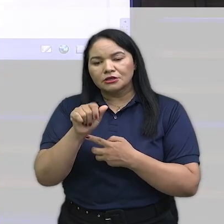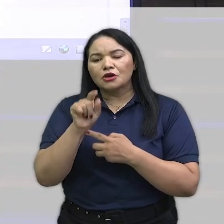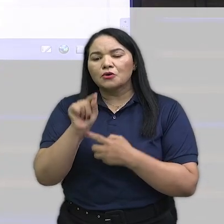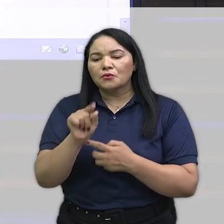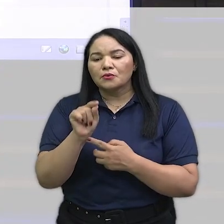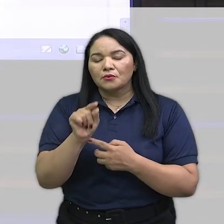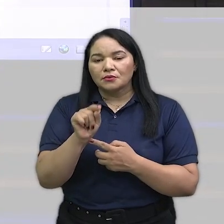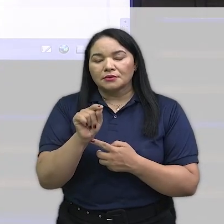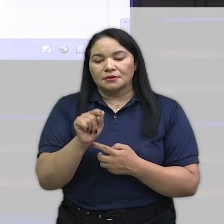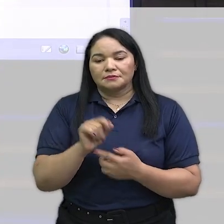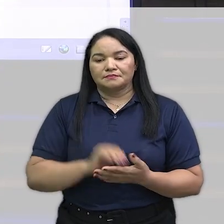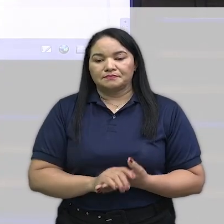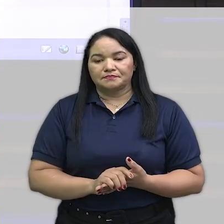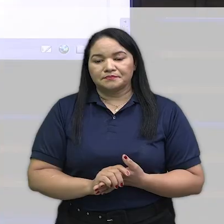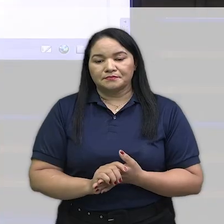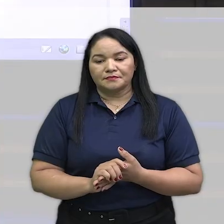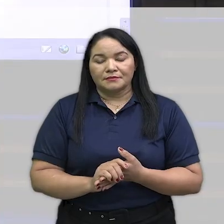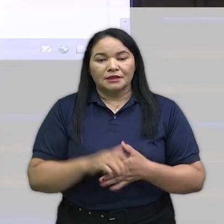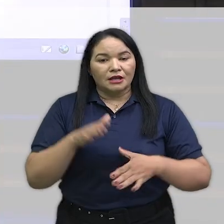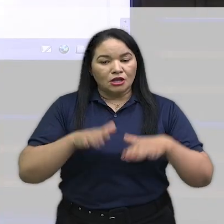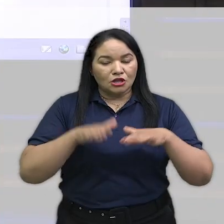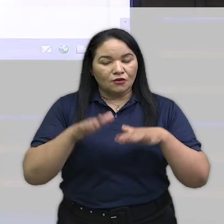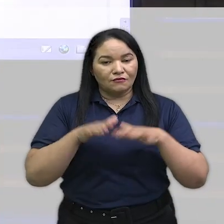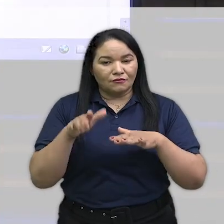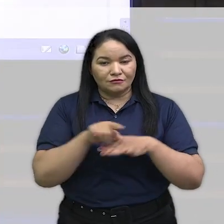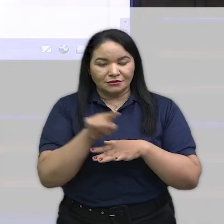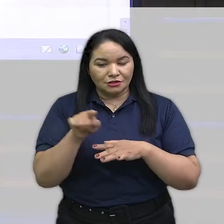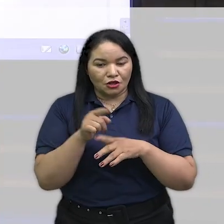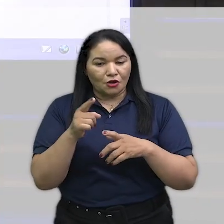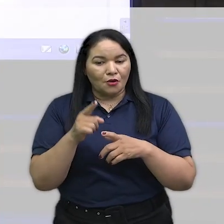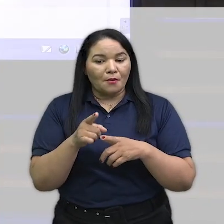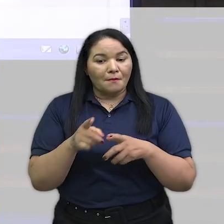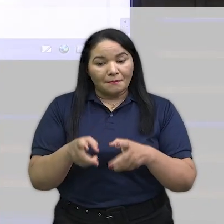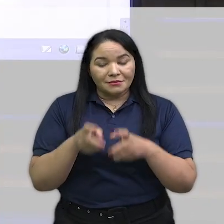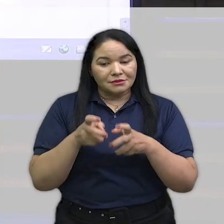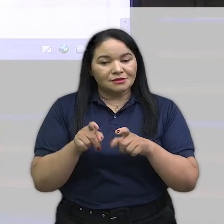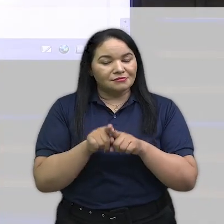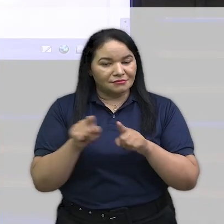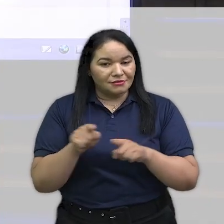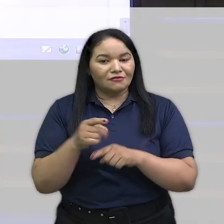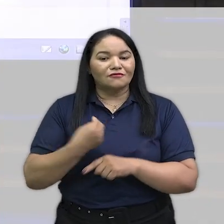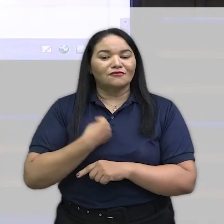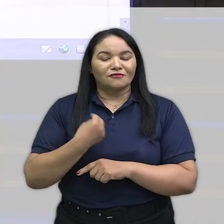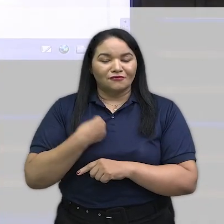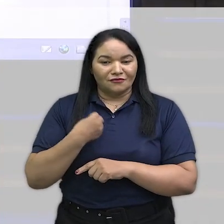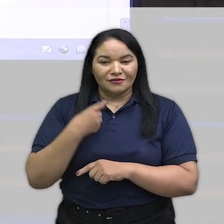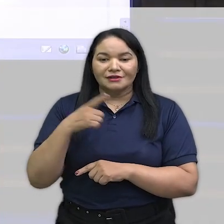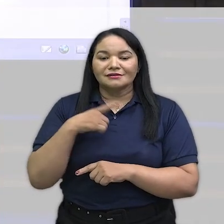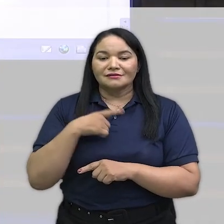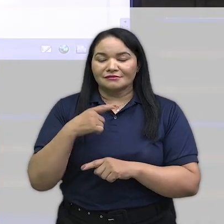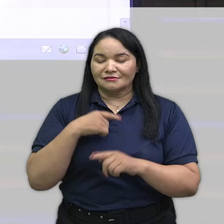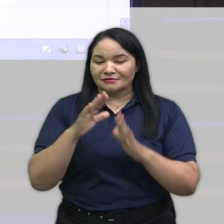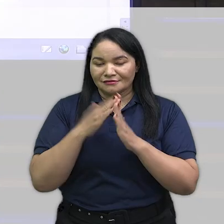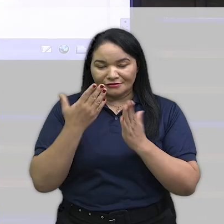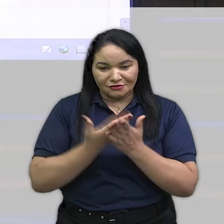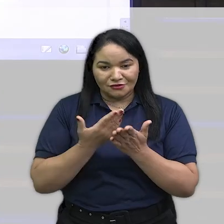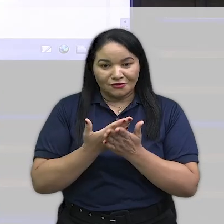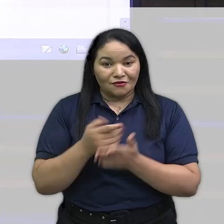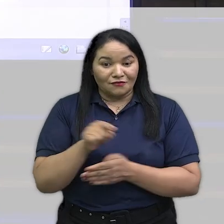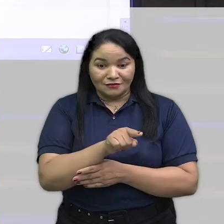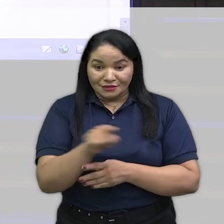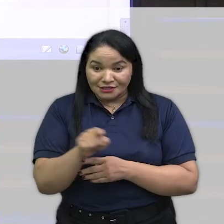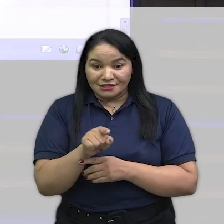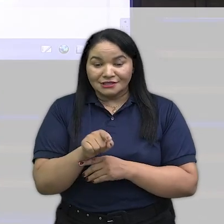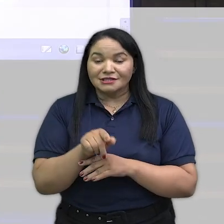média, tá? A média, embora você não perceba, ela está muito presente principalmente na sua vida escolar. Haja visto que